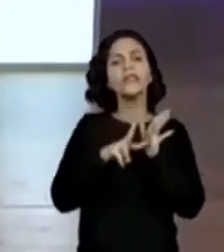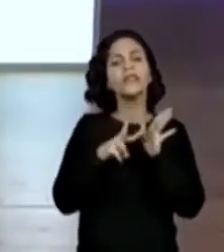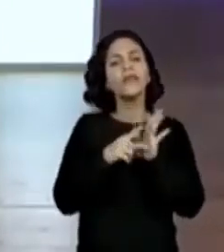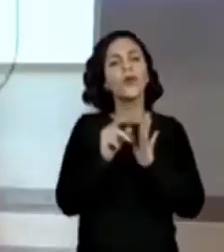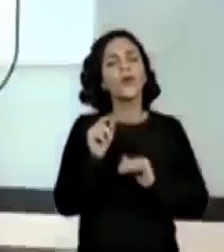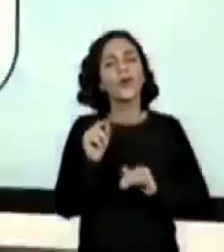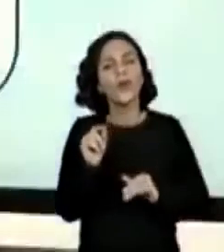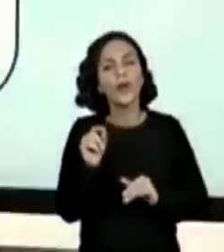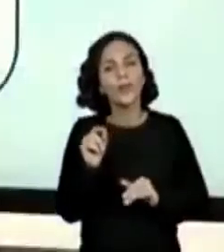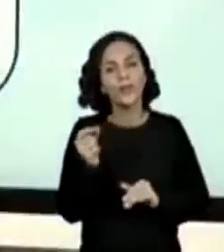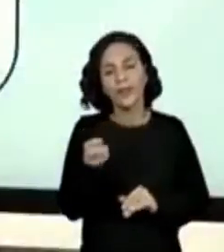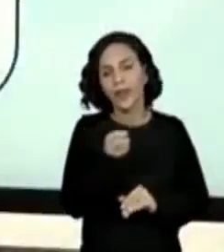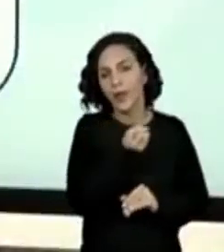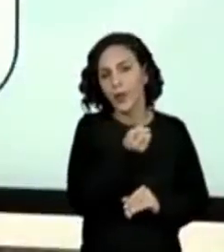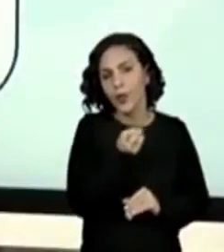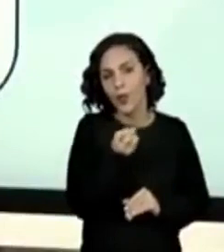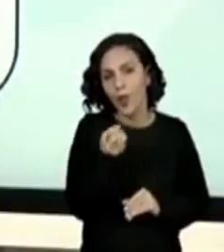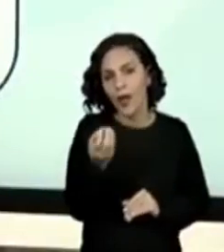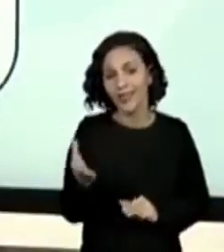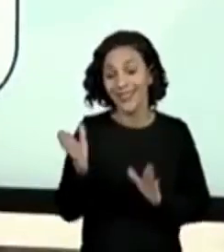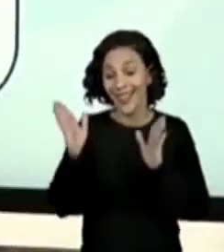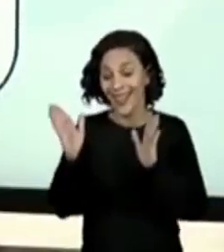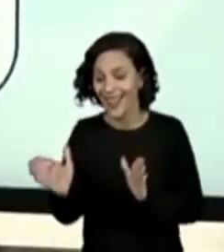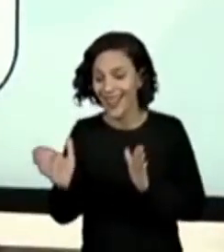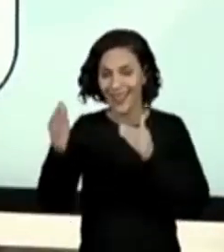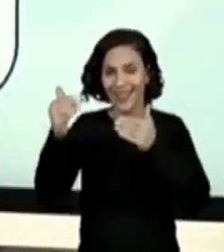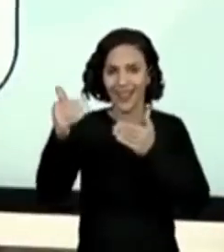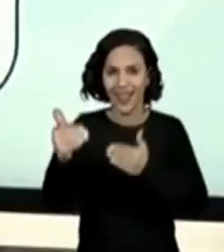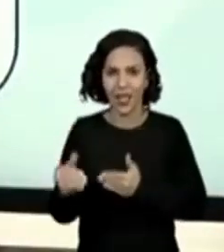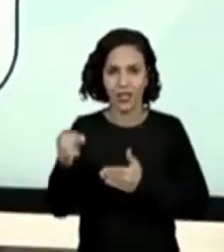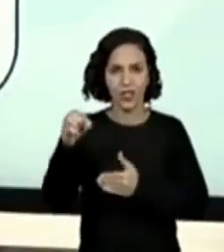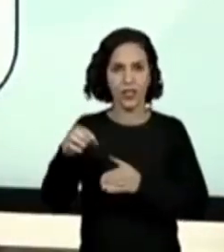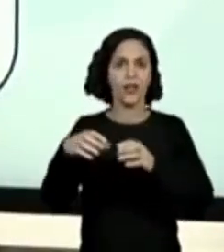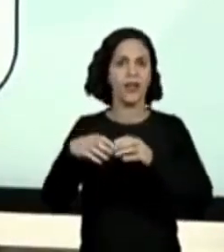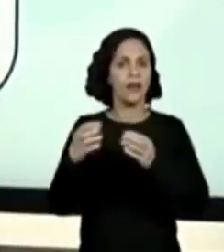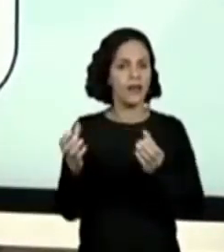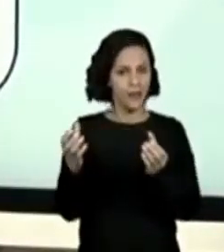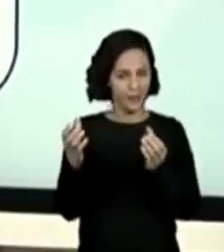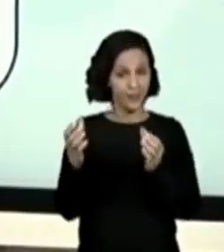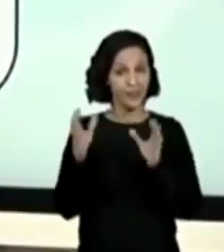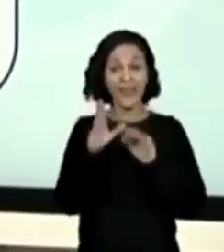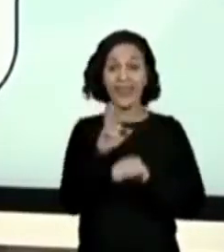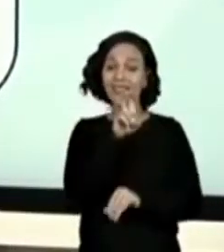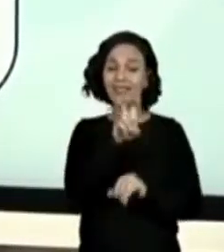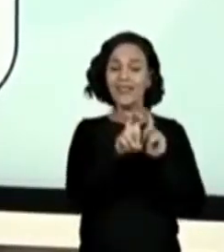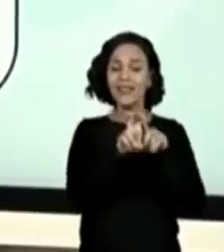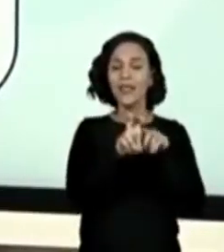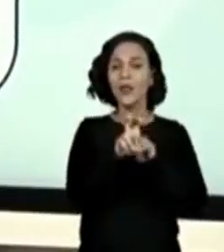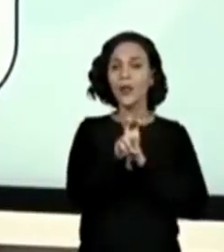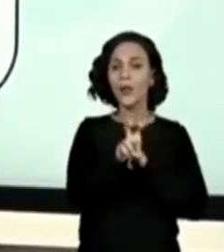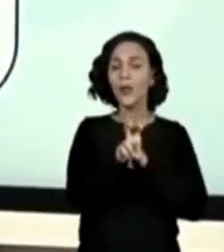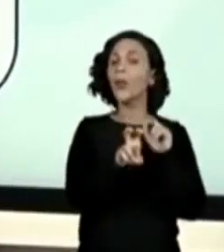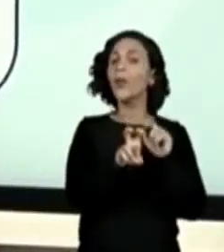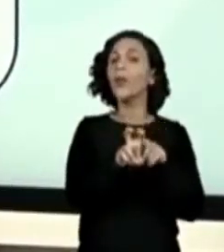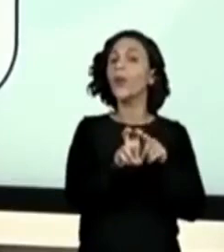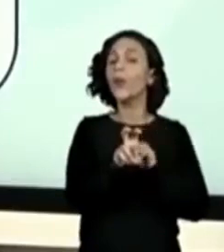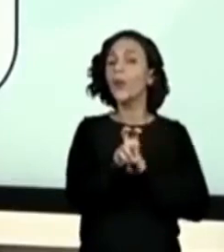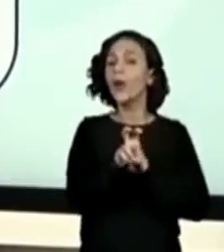a quantidade de embalagens de caqui. E o 5 dessa